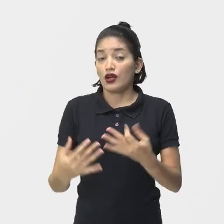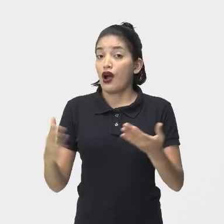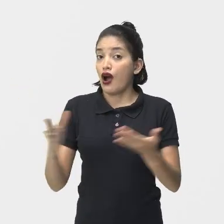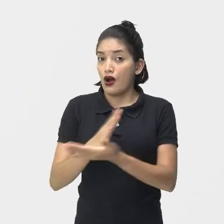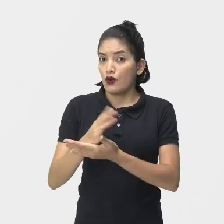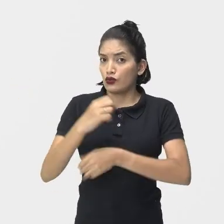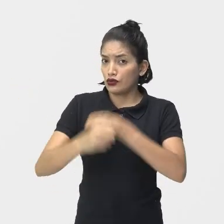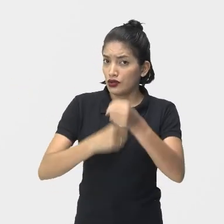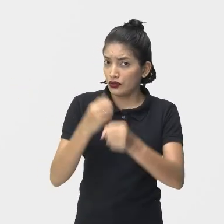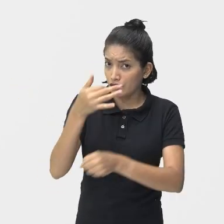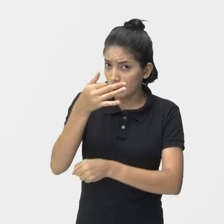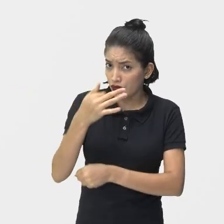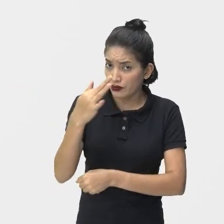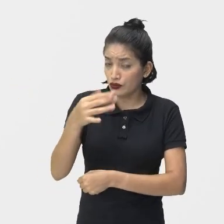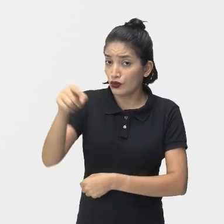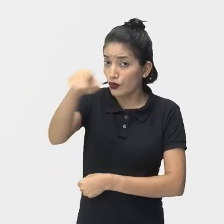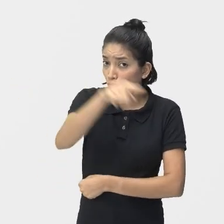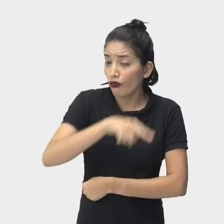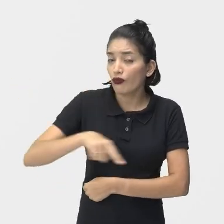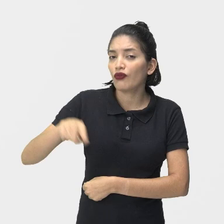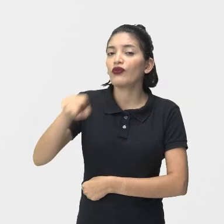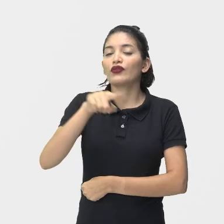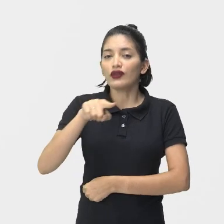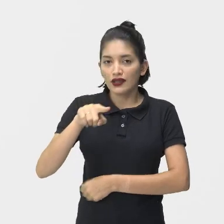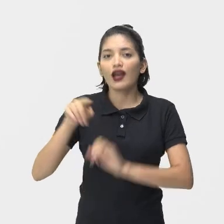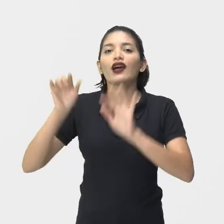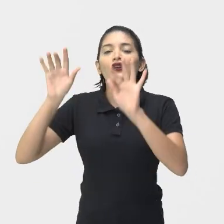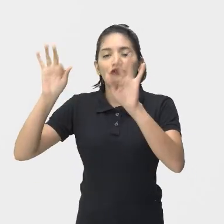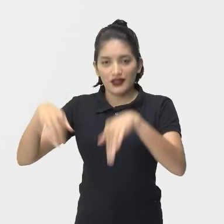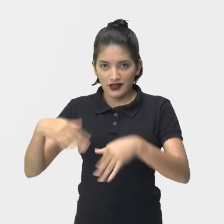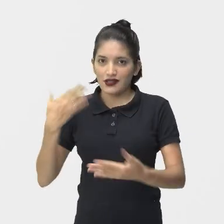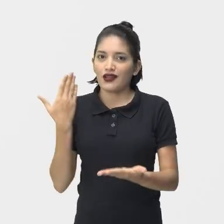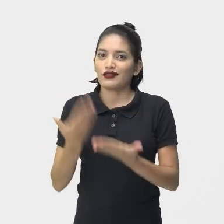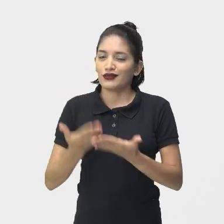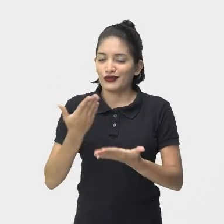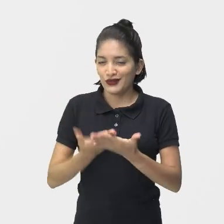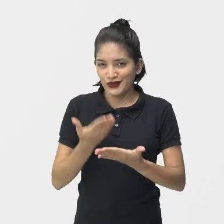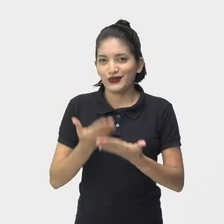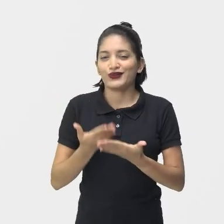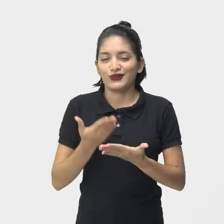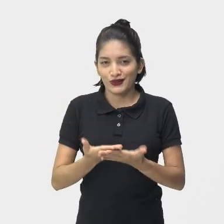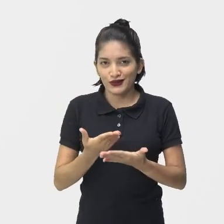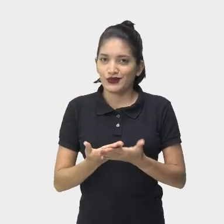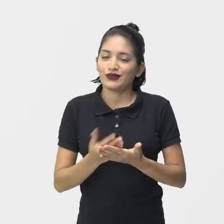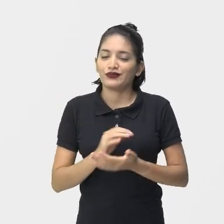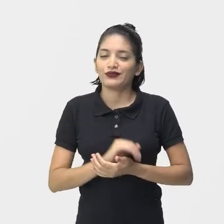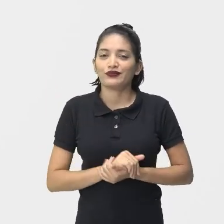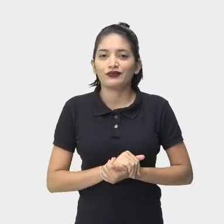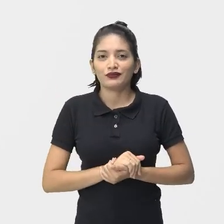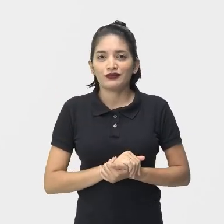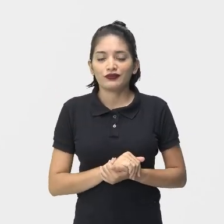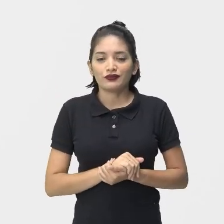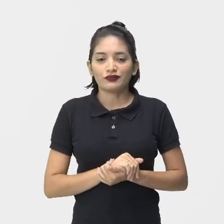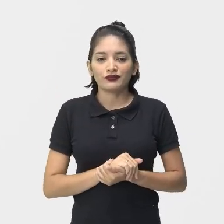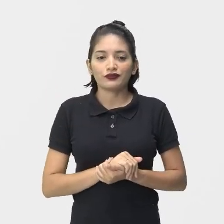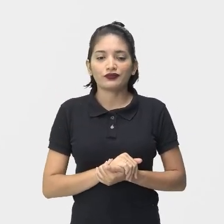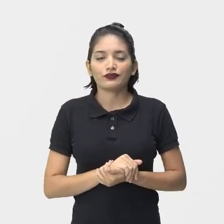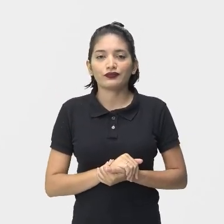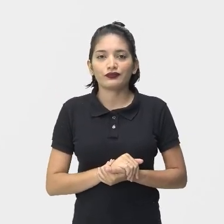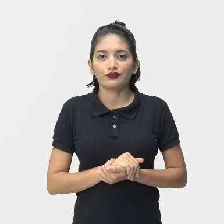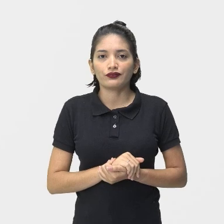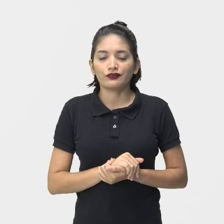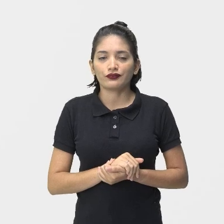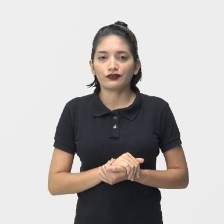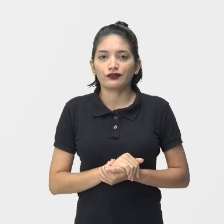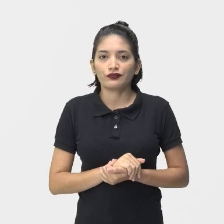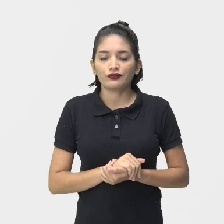de alguns anos, vocês, ustedes, terminarão, olha só, verbo terminar,